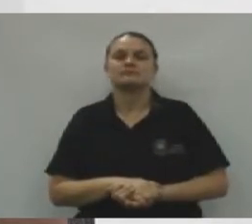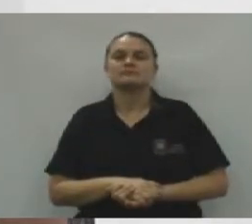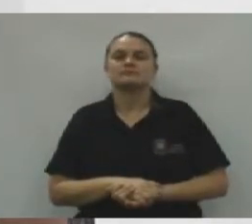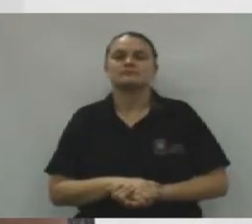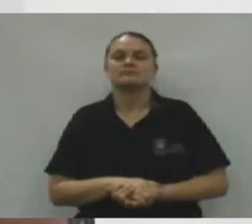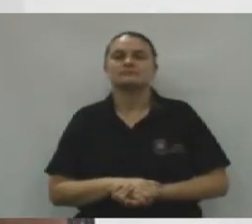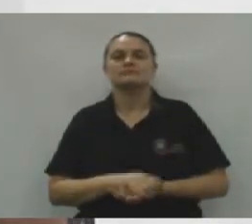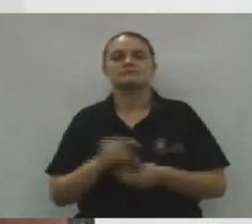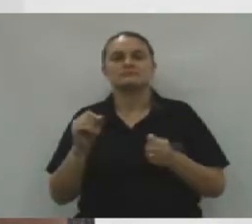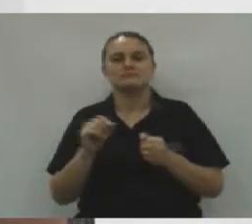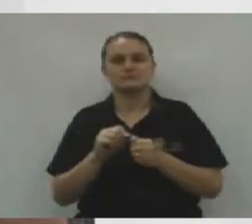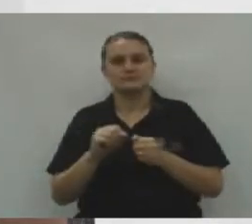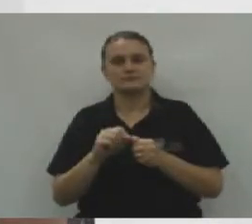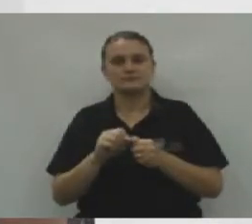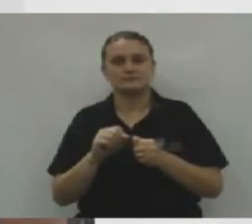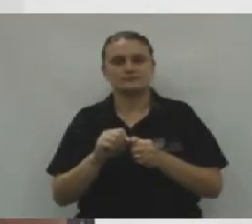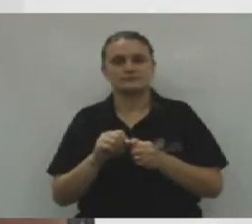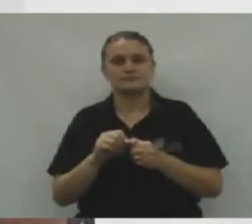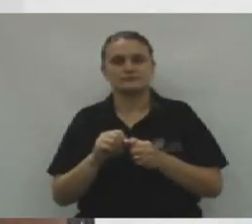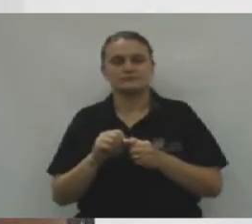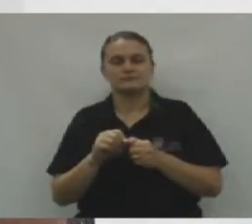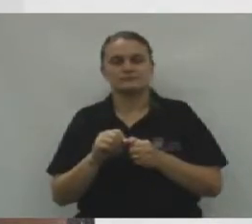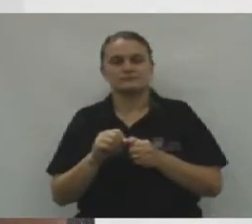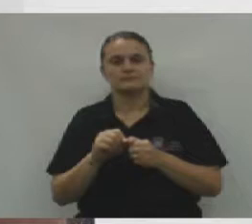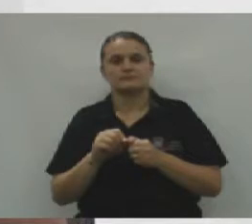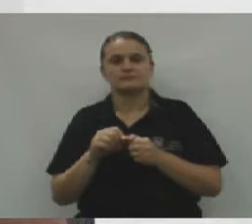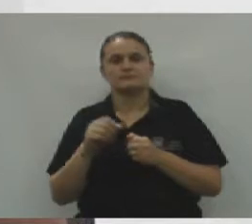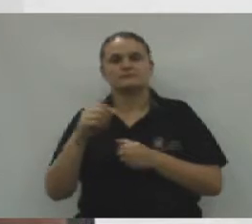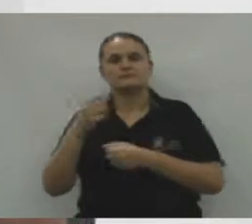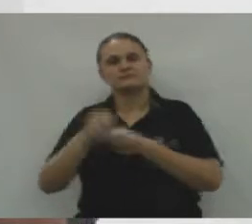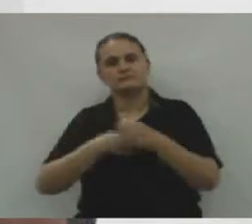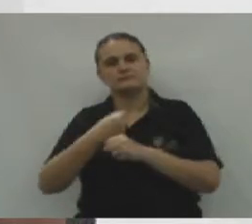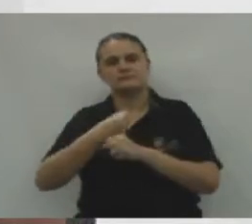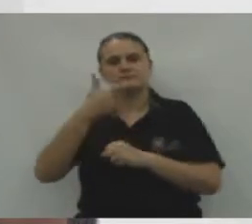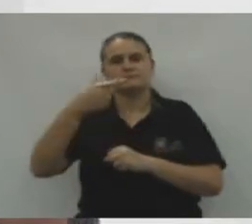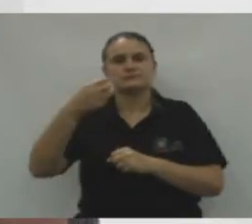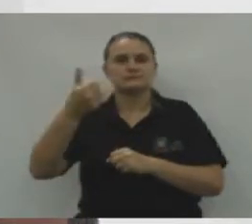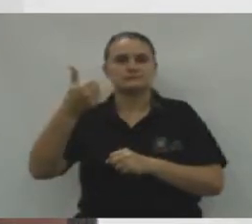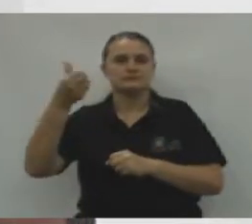Então, foram realizados, esse número aí é 2016,